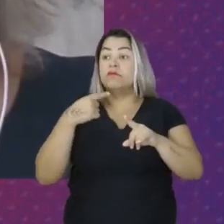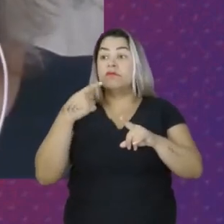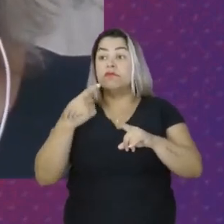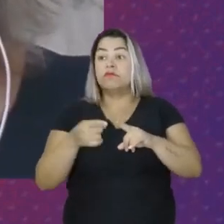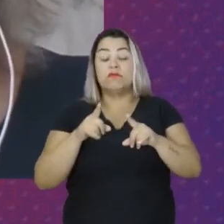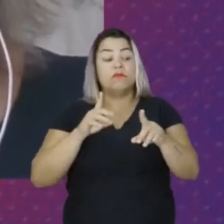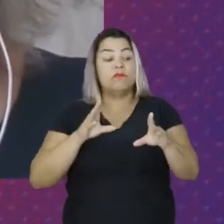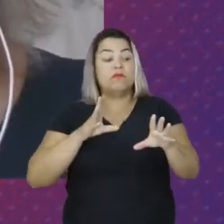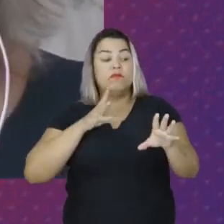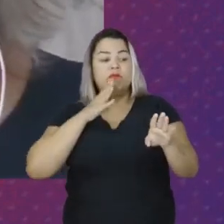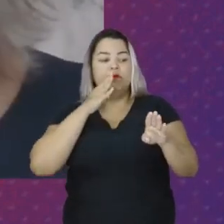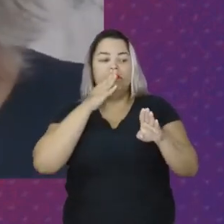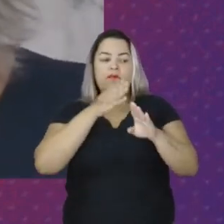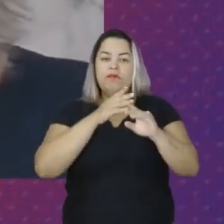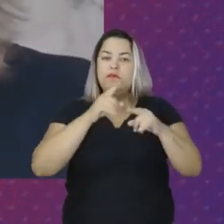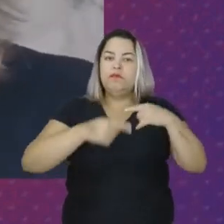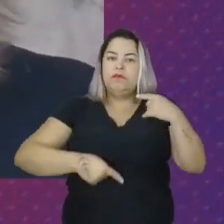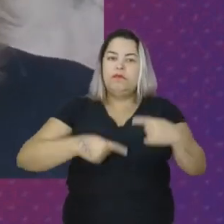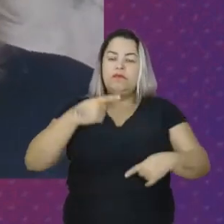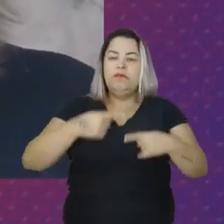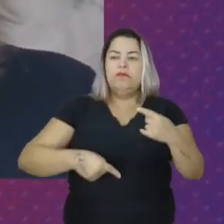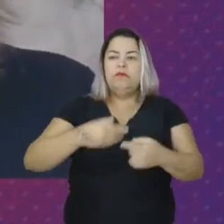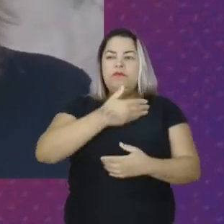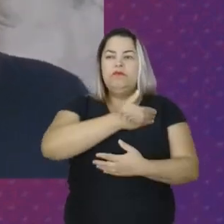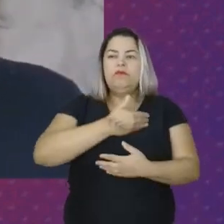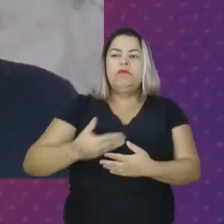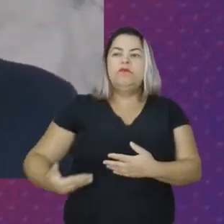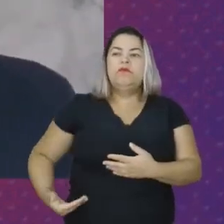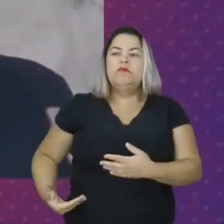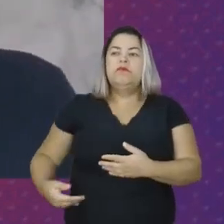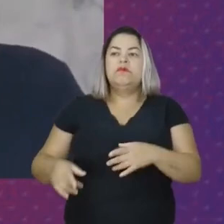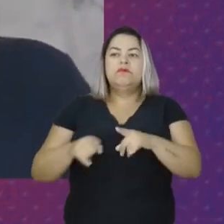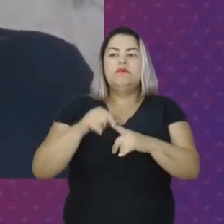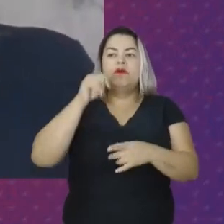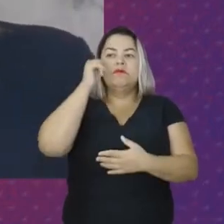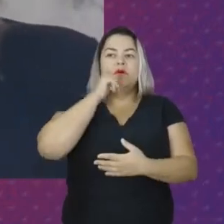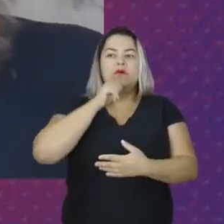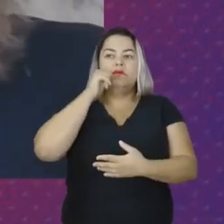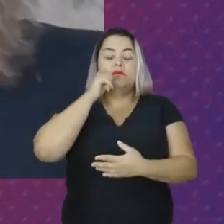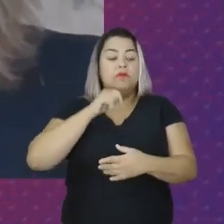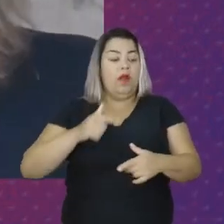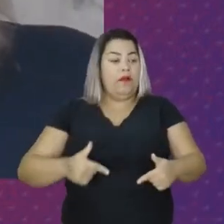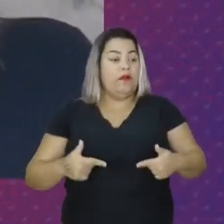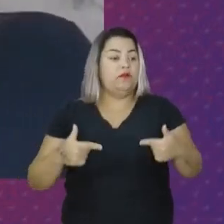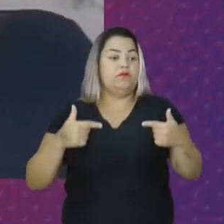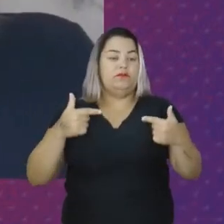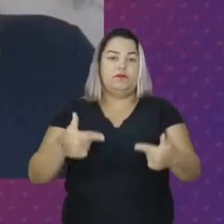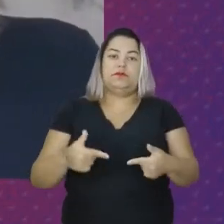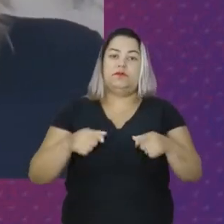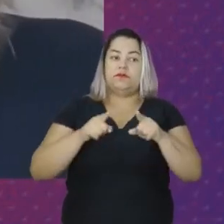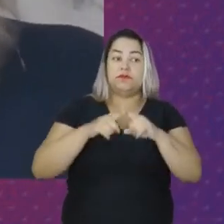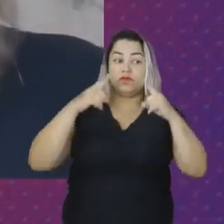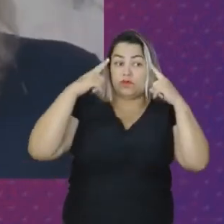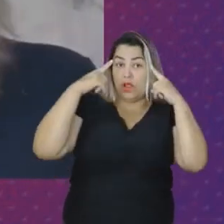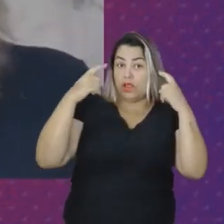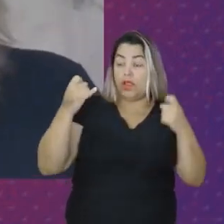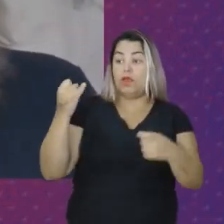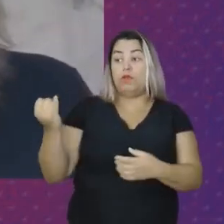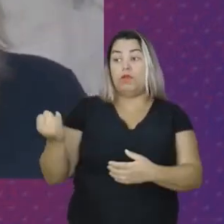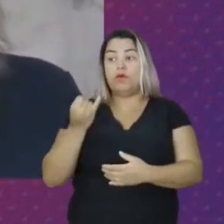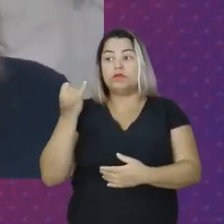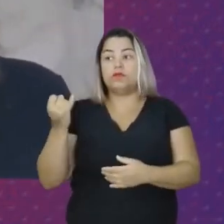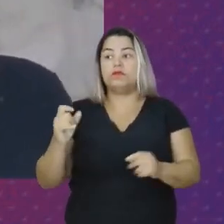voltar o foco para as políticas públicas para as mulheres na área do enfrentamento à violência, porque é muito